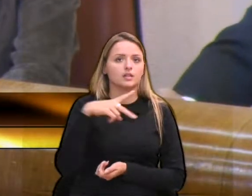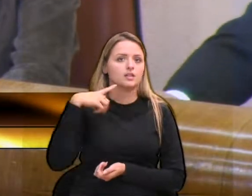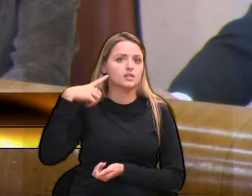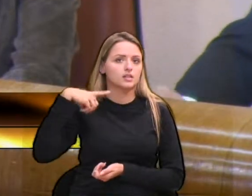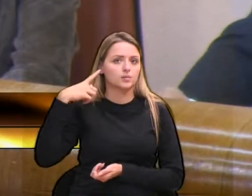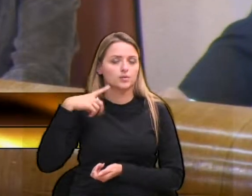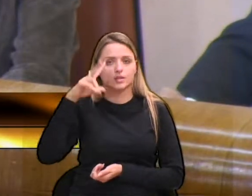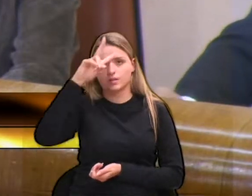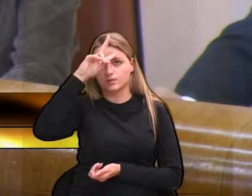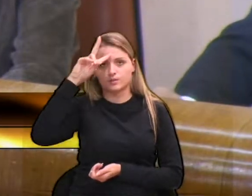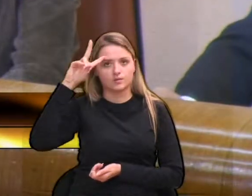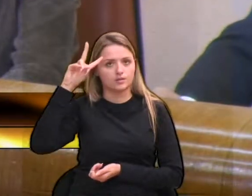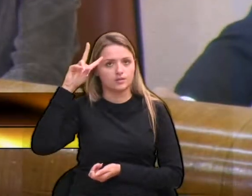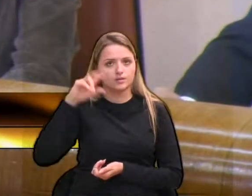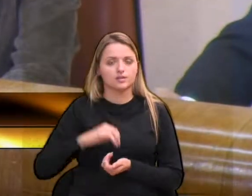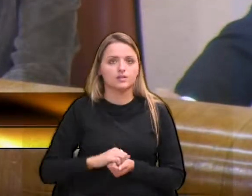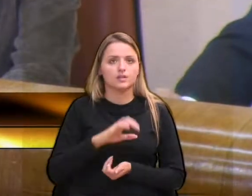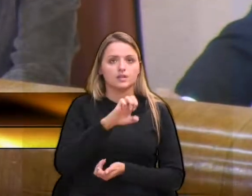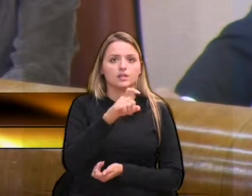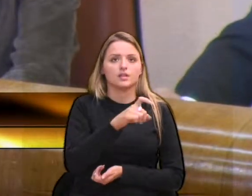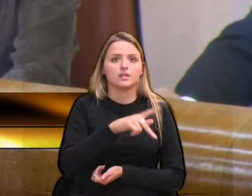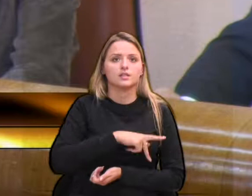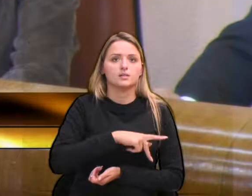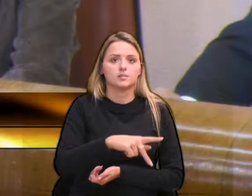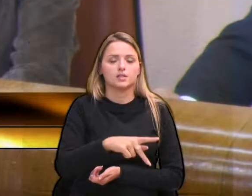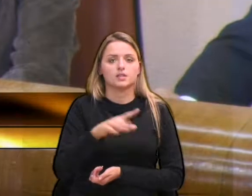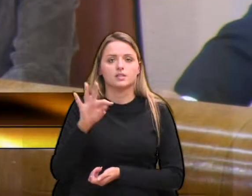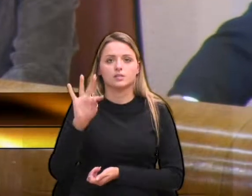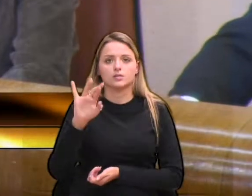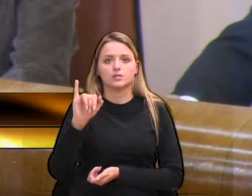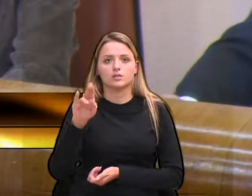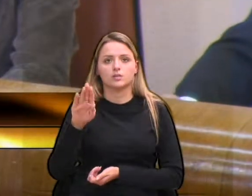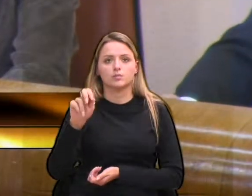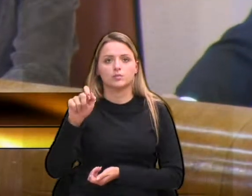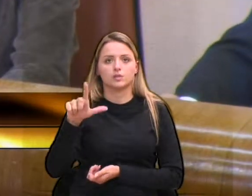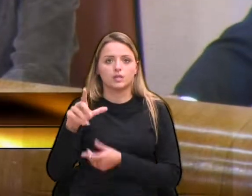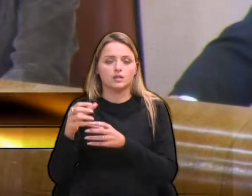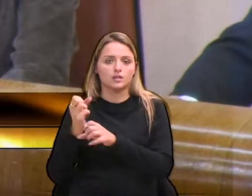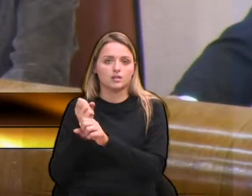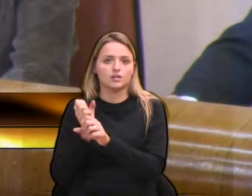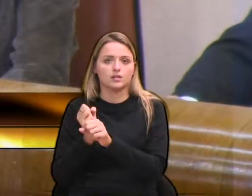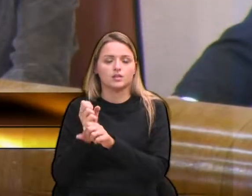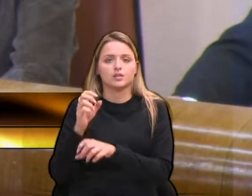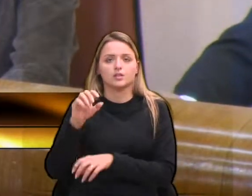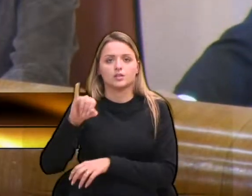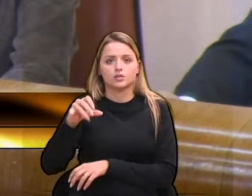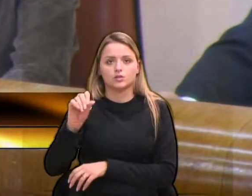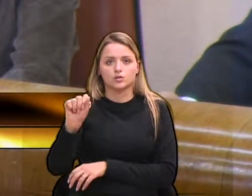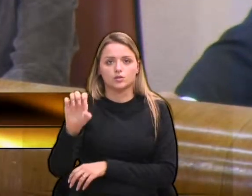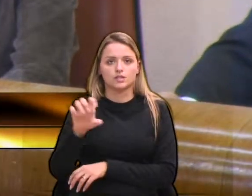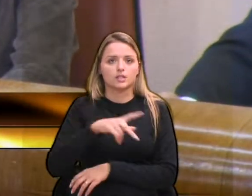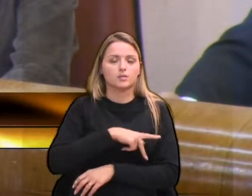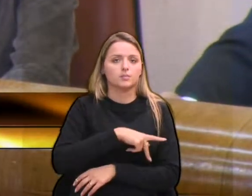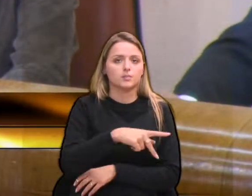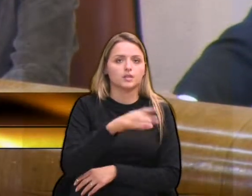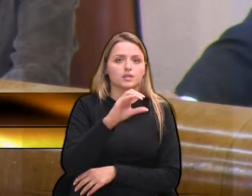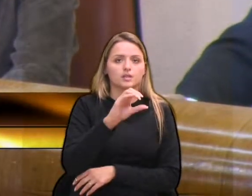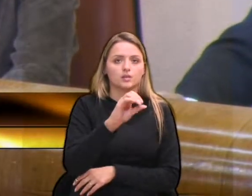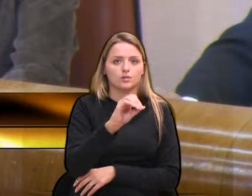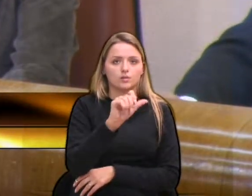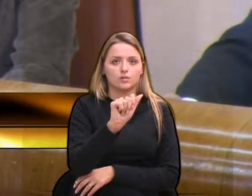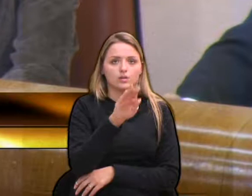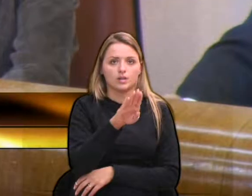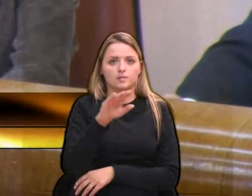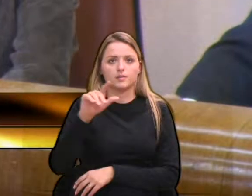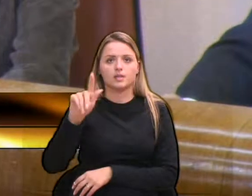Ex-deputado, senhor Vinícius Ribeiro. Ex-presidente do Tribunal de Contas, senhor José Vitor Facione. Presidente da OAB,